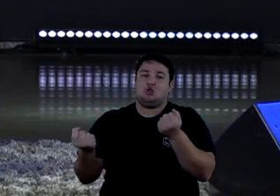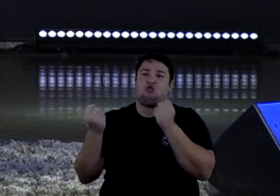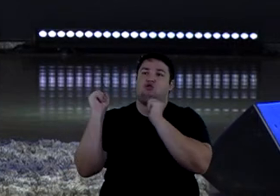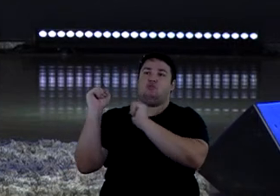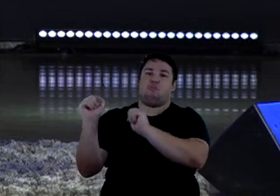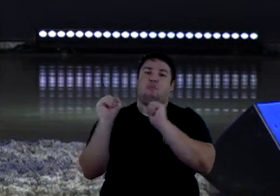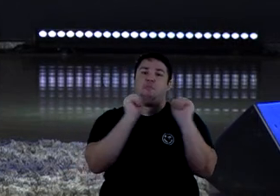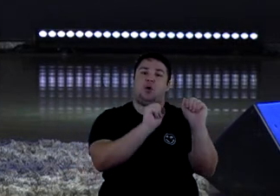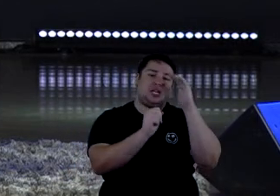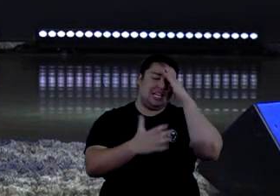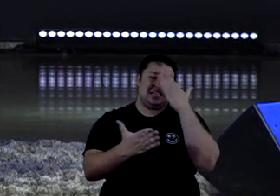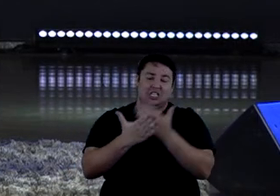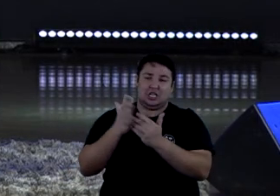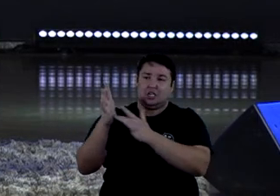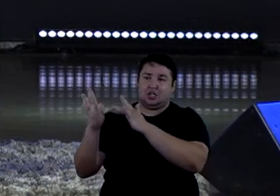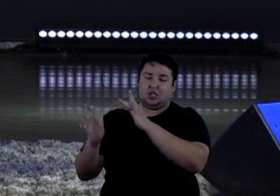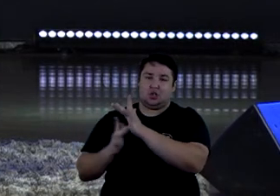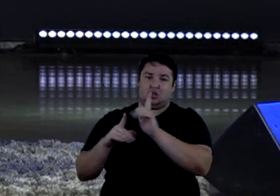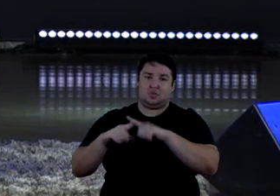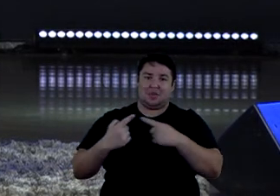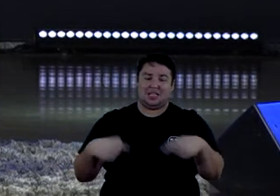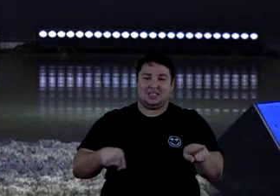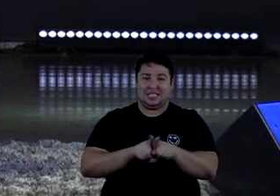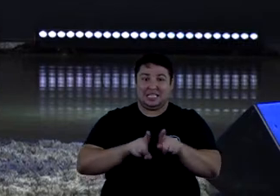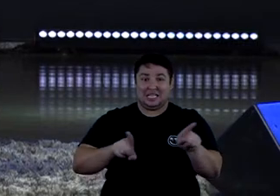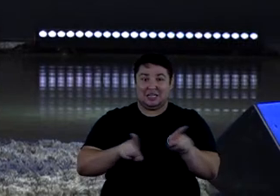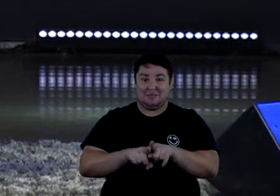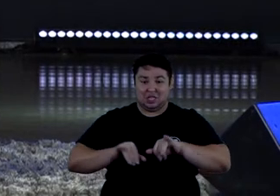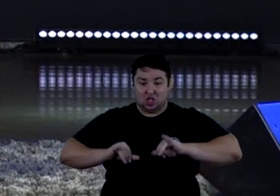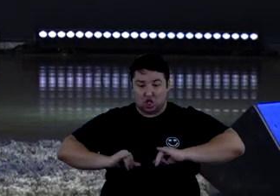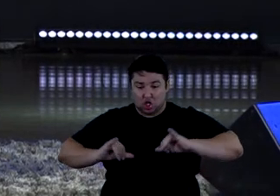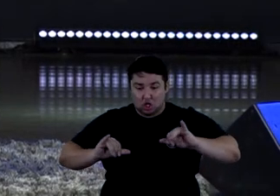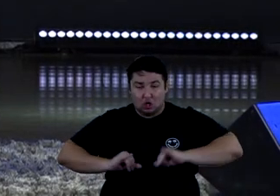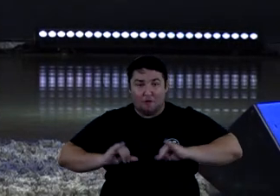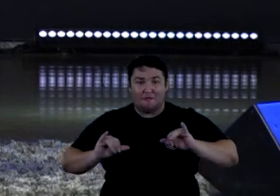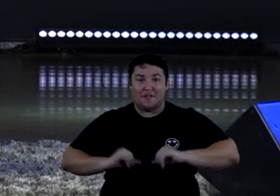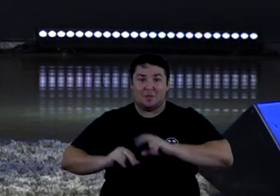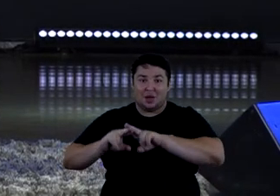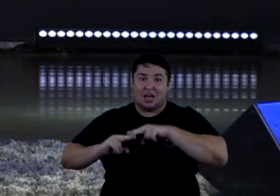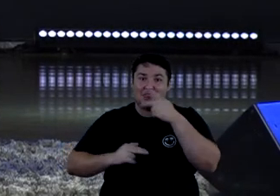poder crer em Jesus, mas é um privilégio também poder sofrer por Ele.